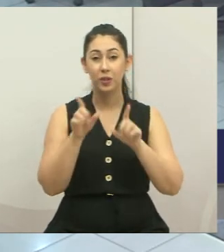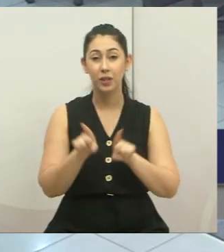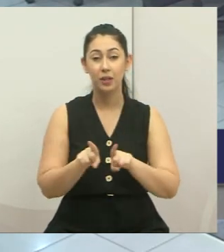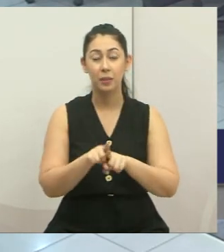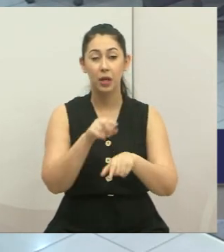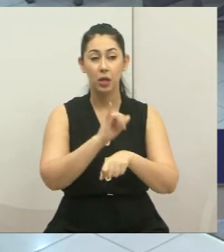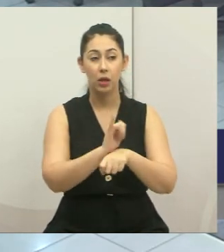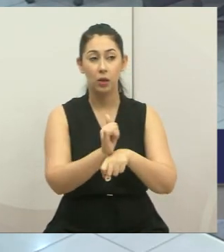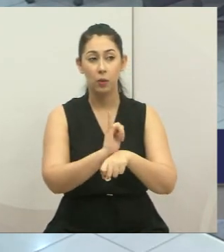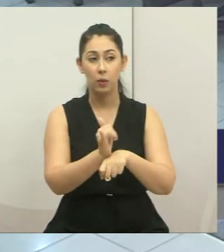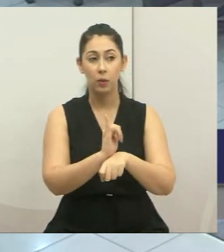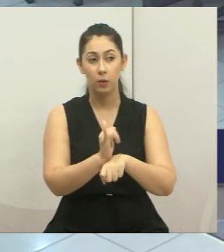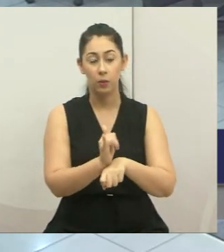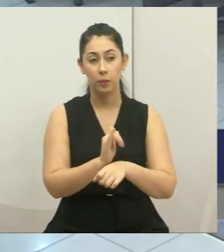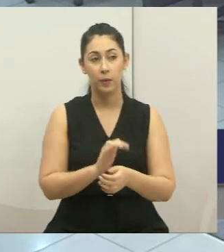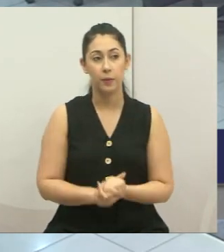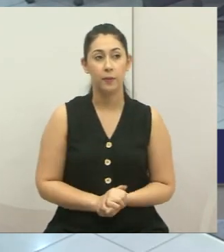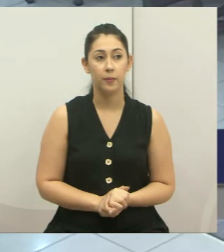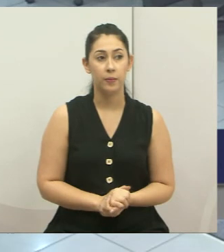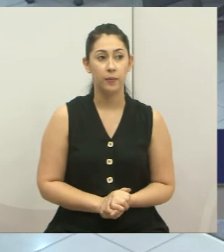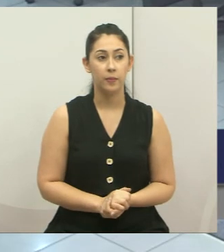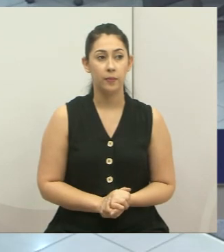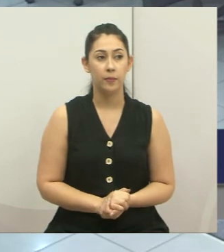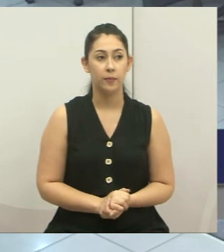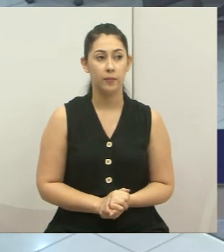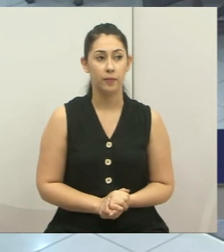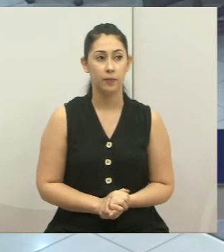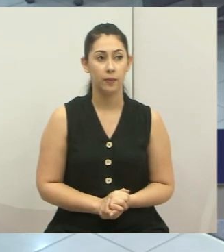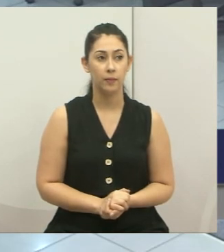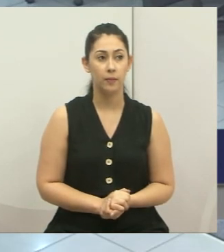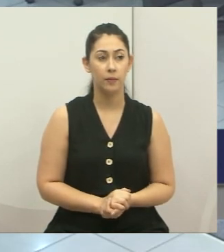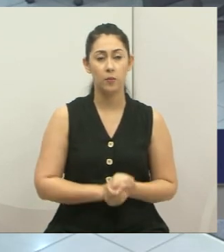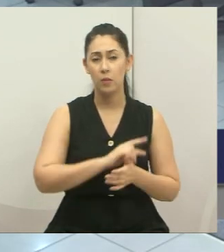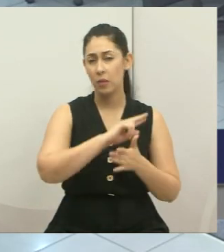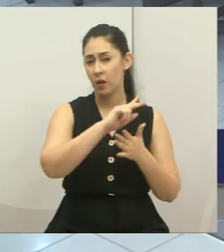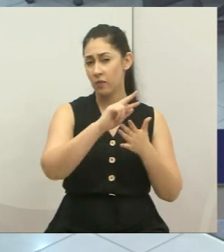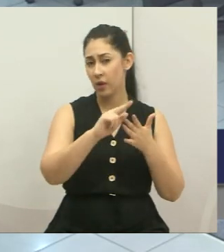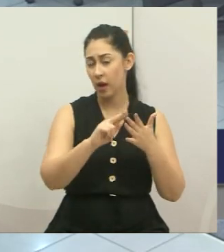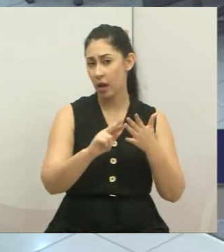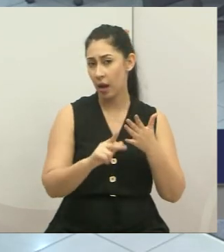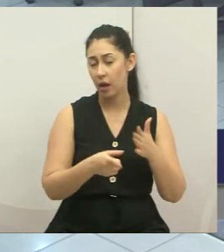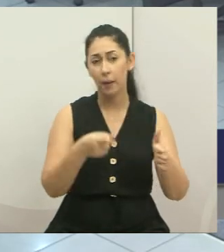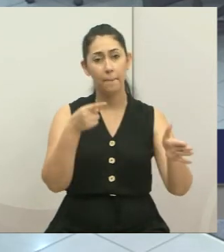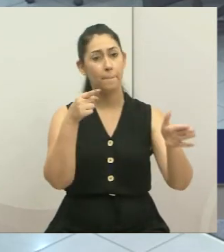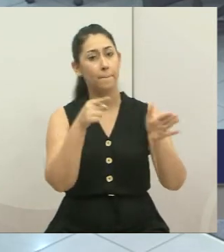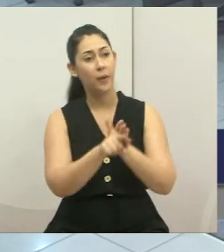ok? Temos várias